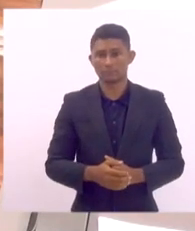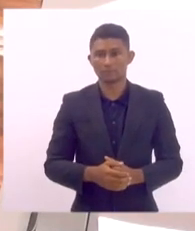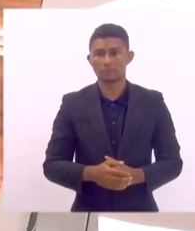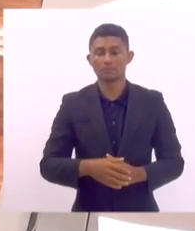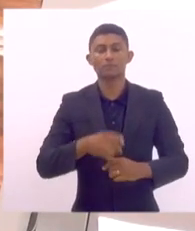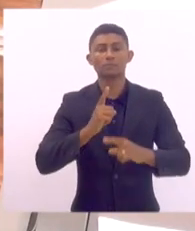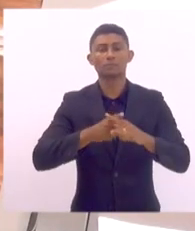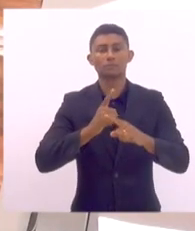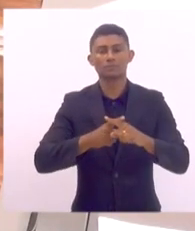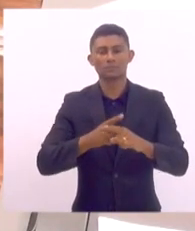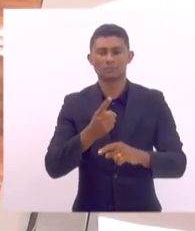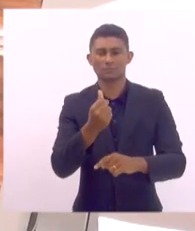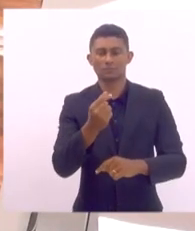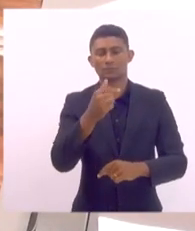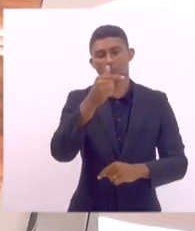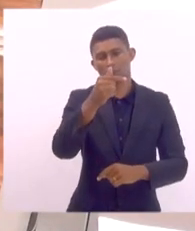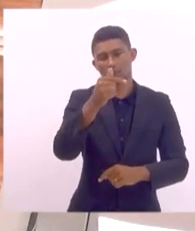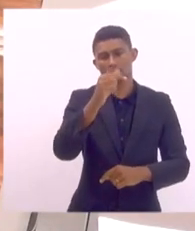era 700 milhões de reais,